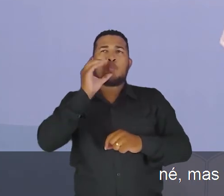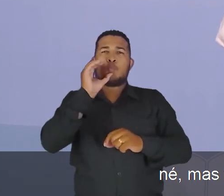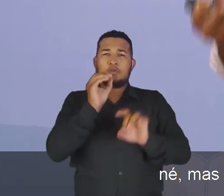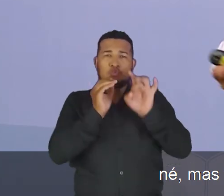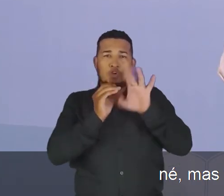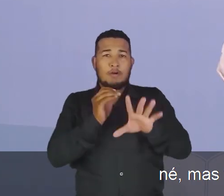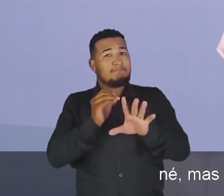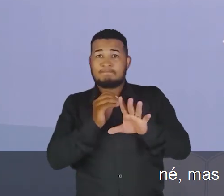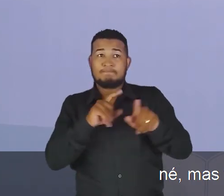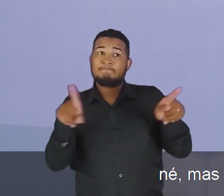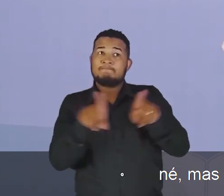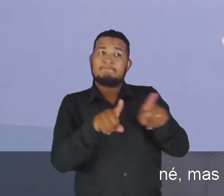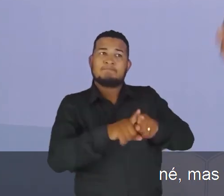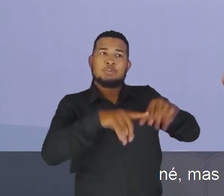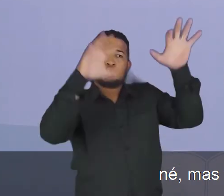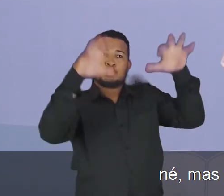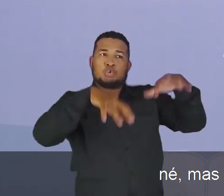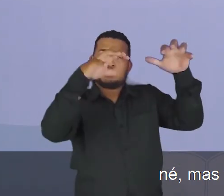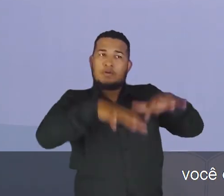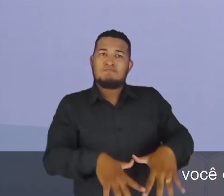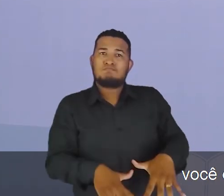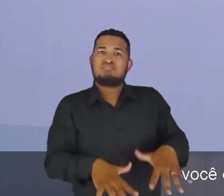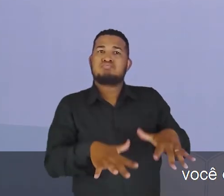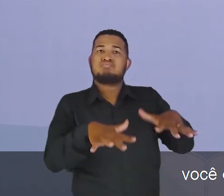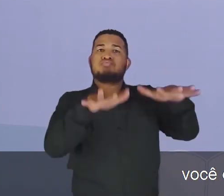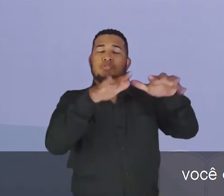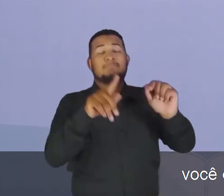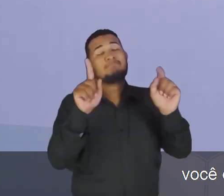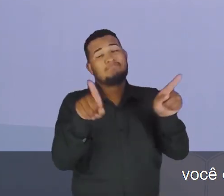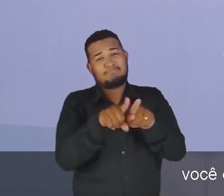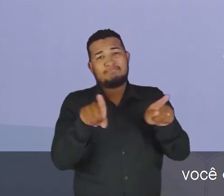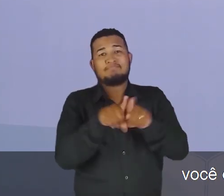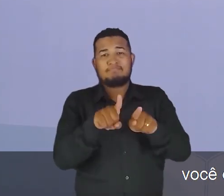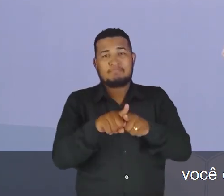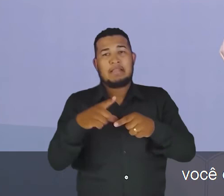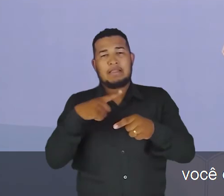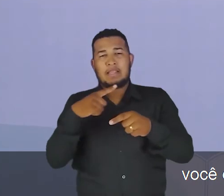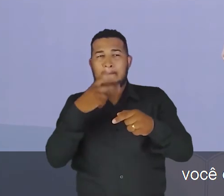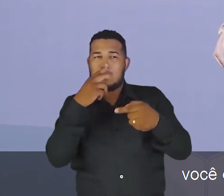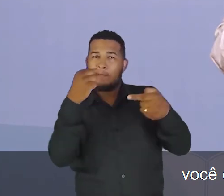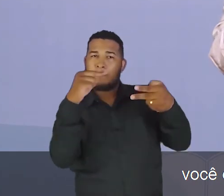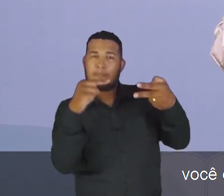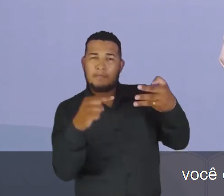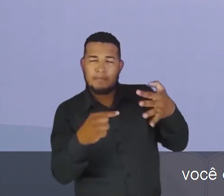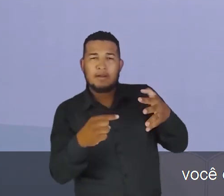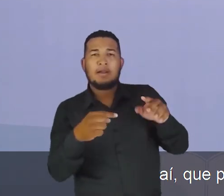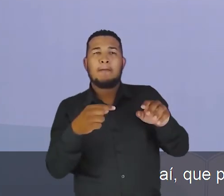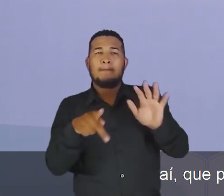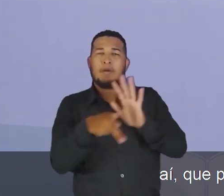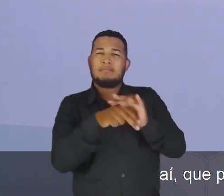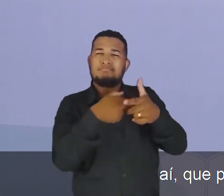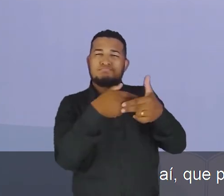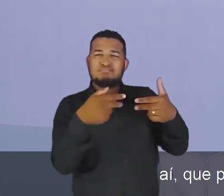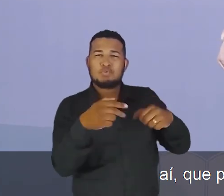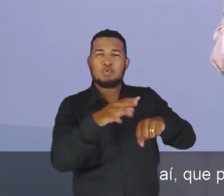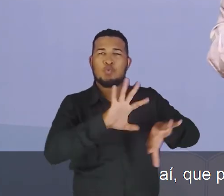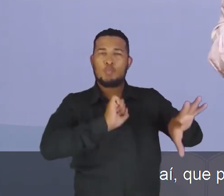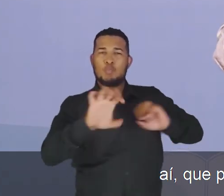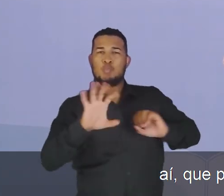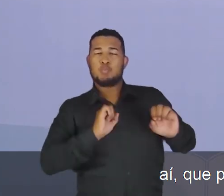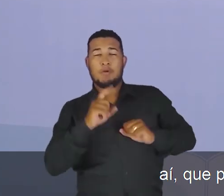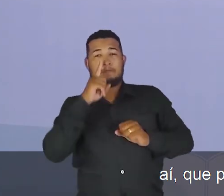também em contato com enchentes. É muito perigoso que você entre em contato com esses grupos de micro-organismos aí que podem